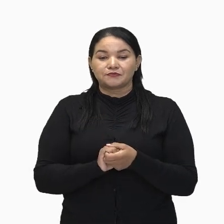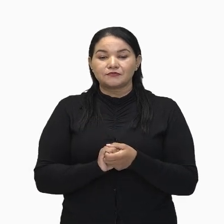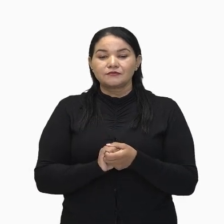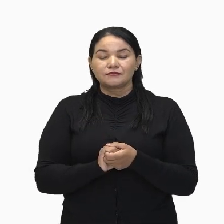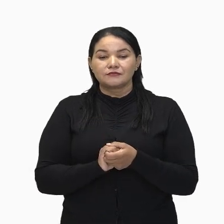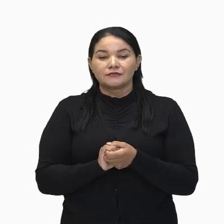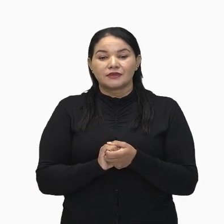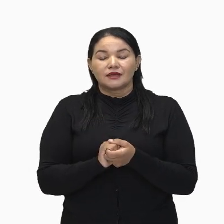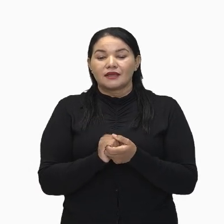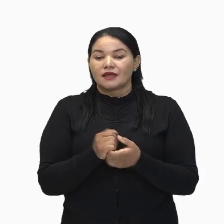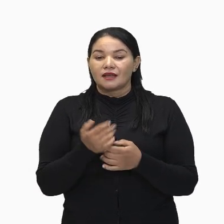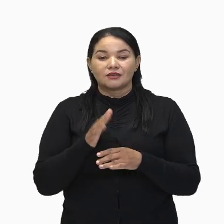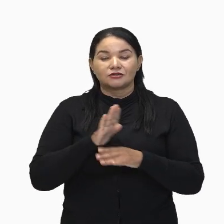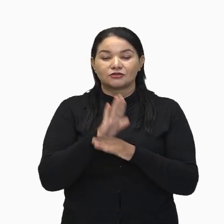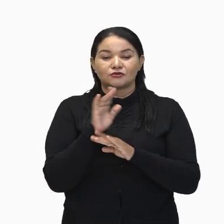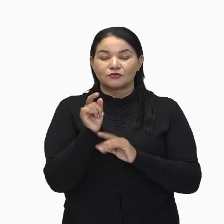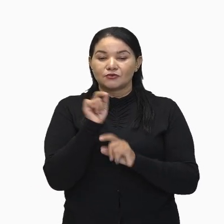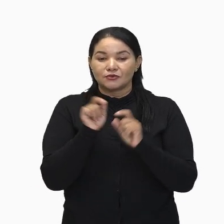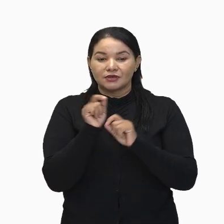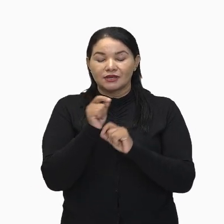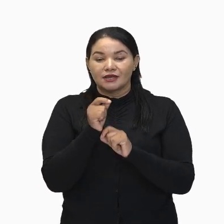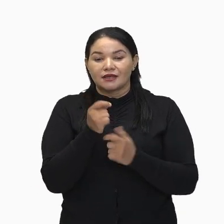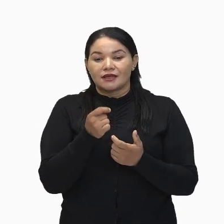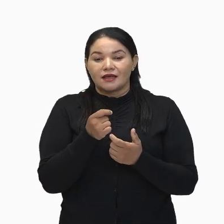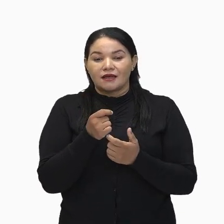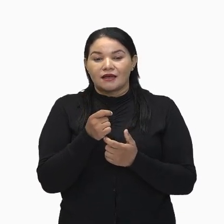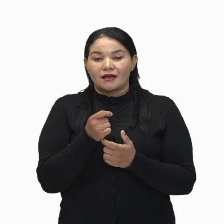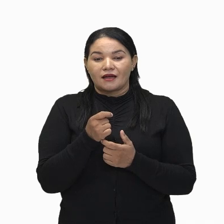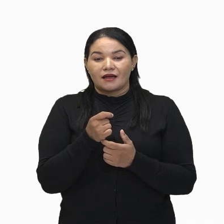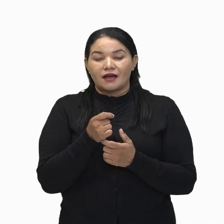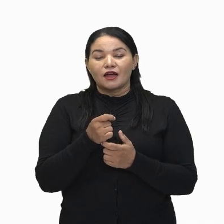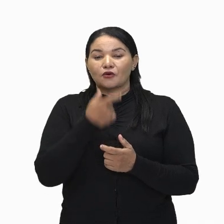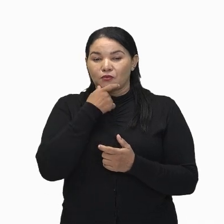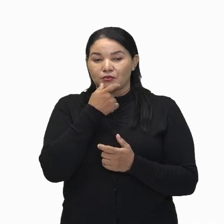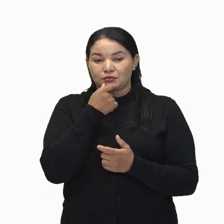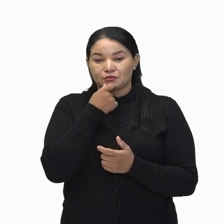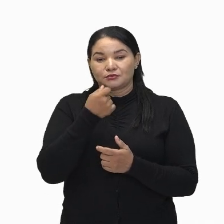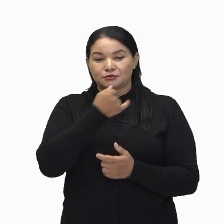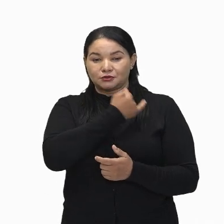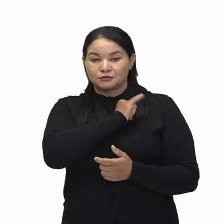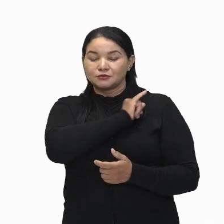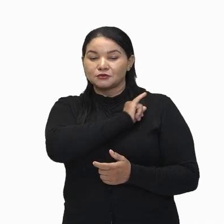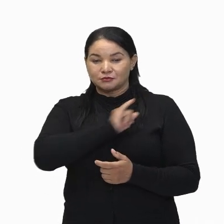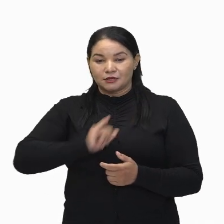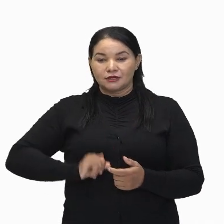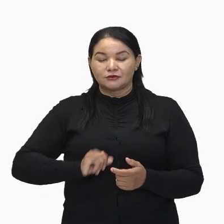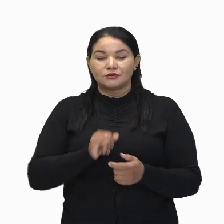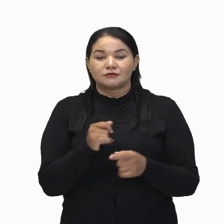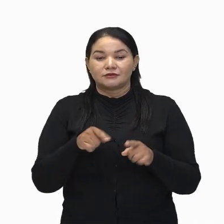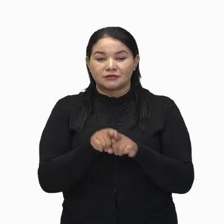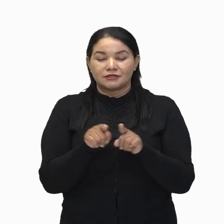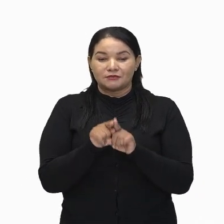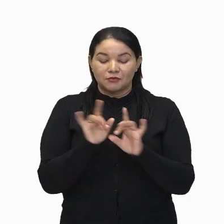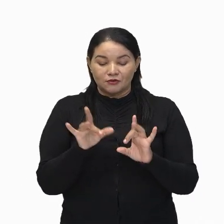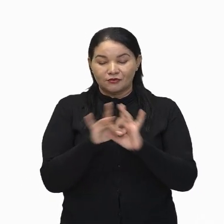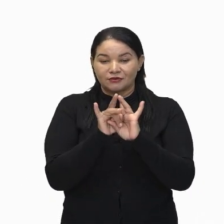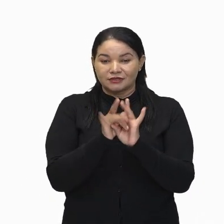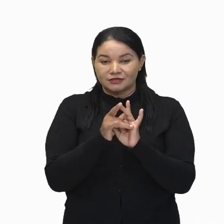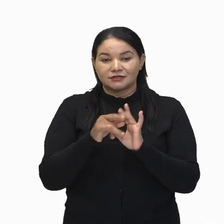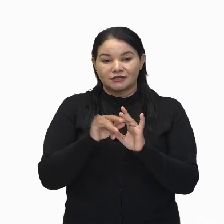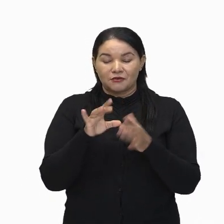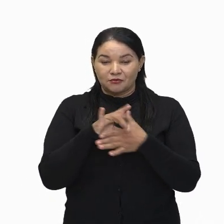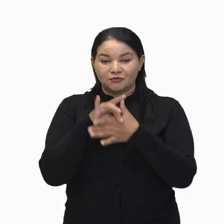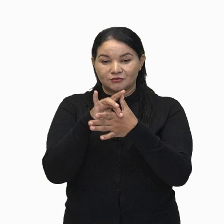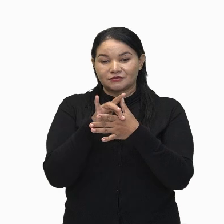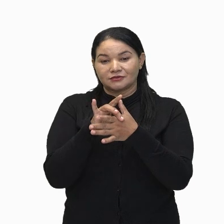acabava trazendo a questão dessa imagem adotada por imperadores e conectada diretamente com a autoridade